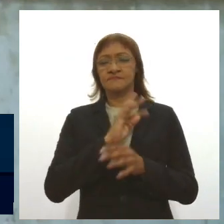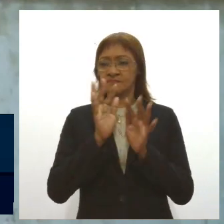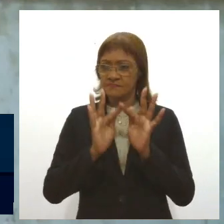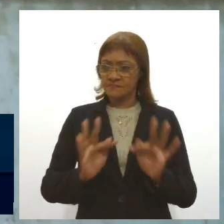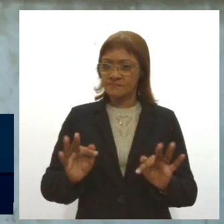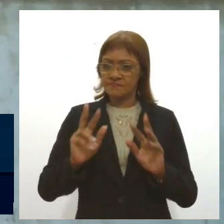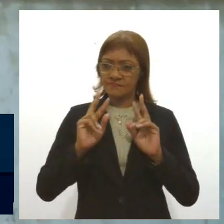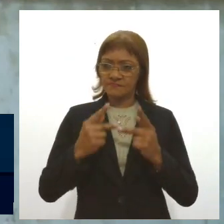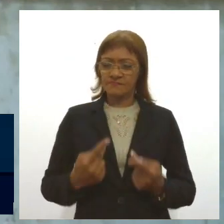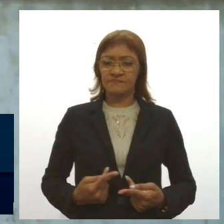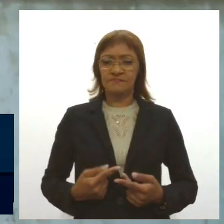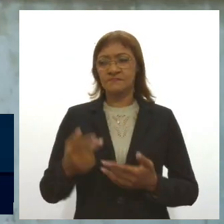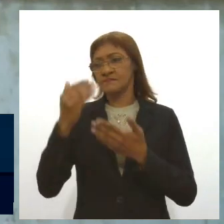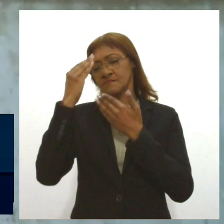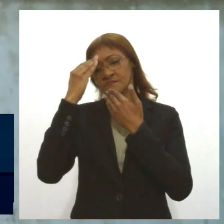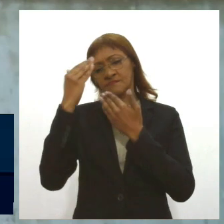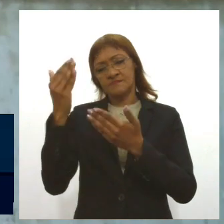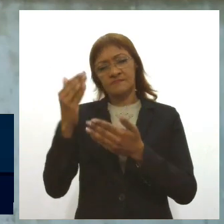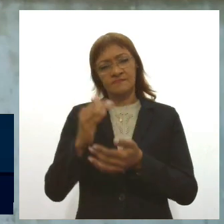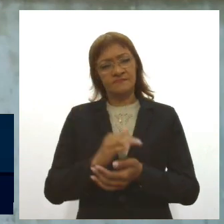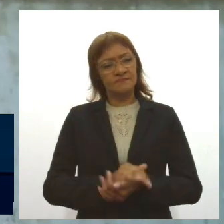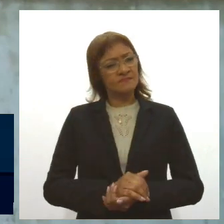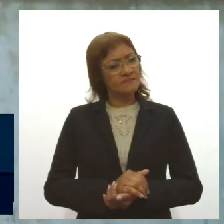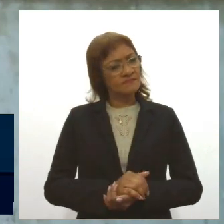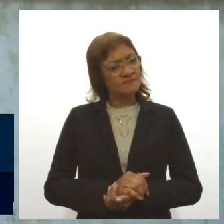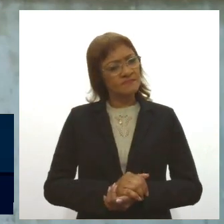Muito obrigado pela sua participação.